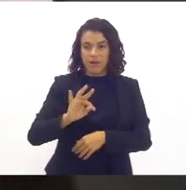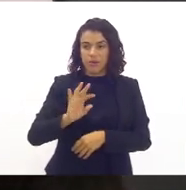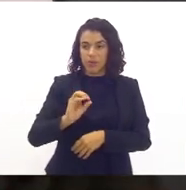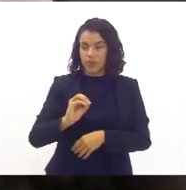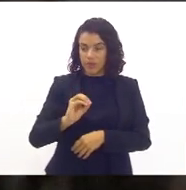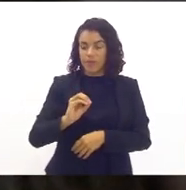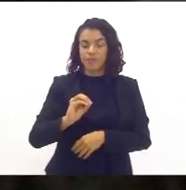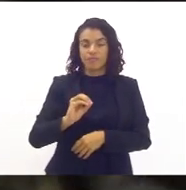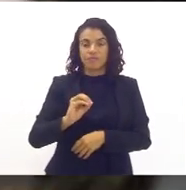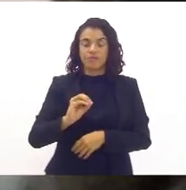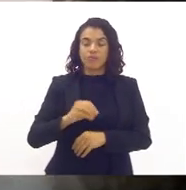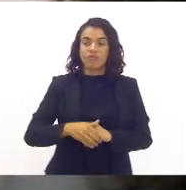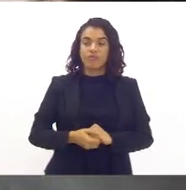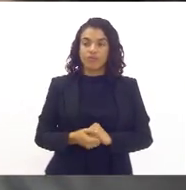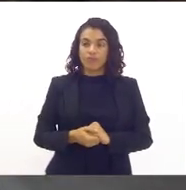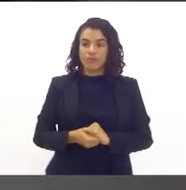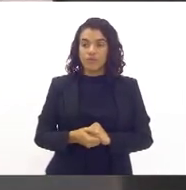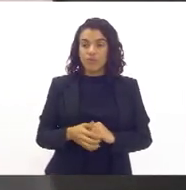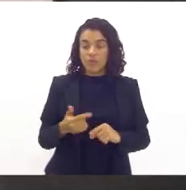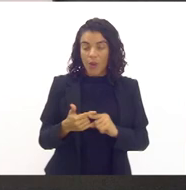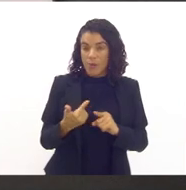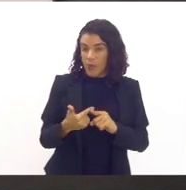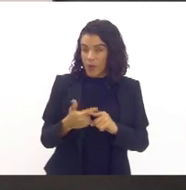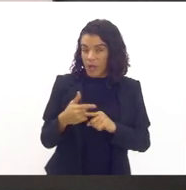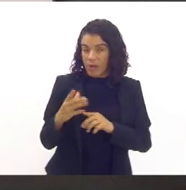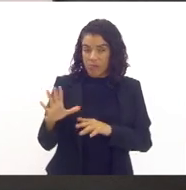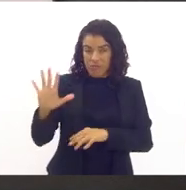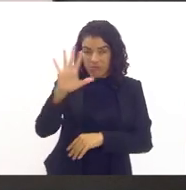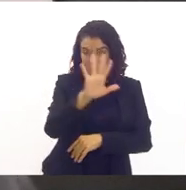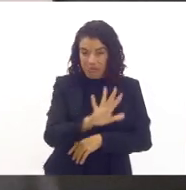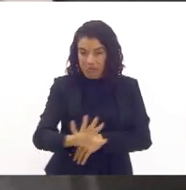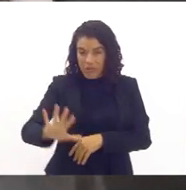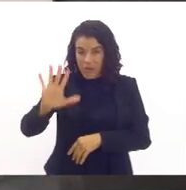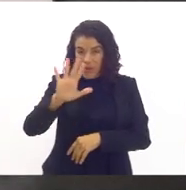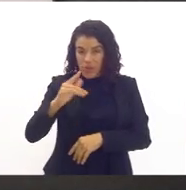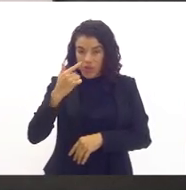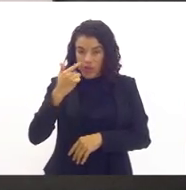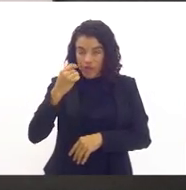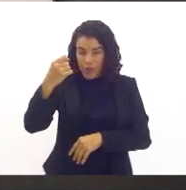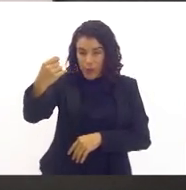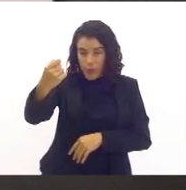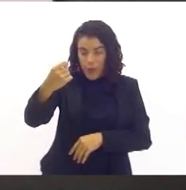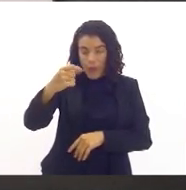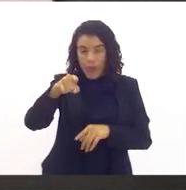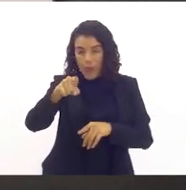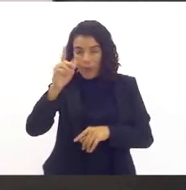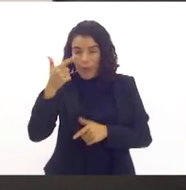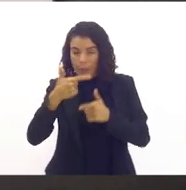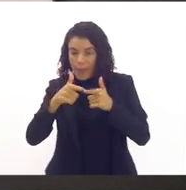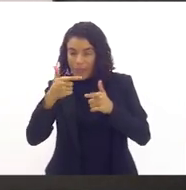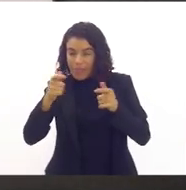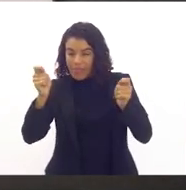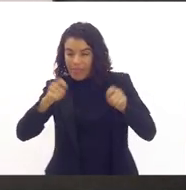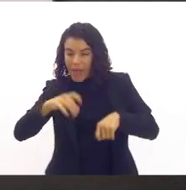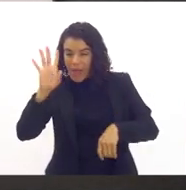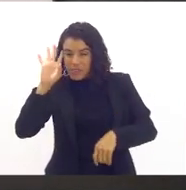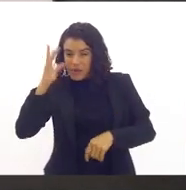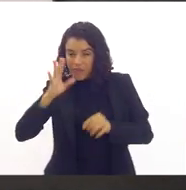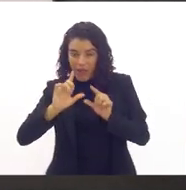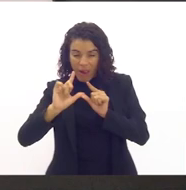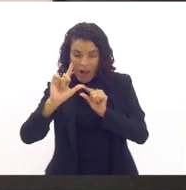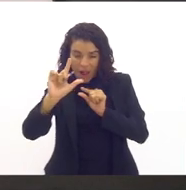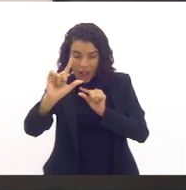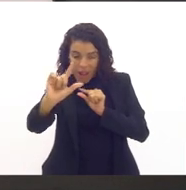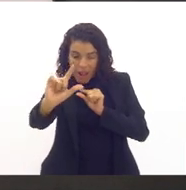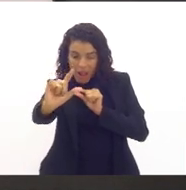graves, porque a imagem hoje é o seguinte: você está vendo uma luz lá no final do túnel, deputado Luiz Paulo. Lá no final do túnel você está vendo a luz.